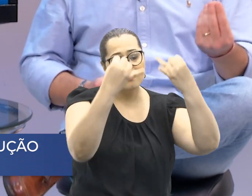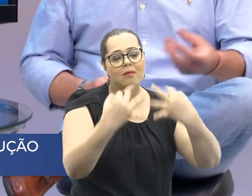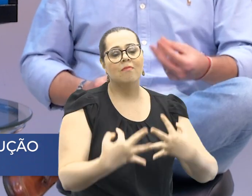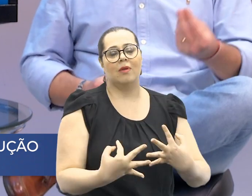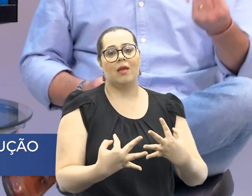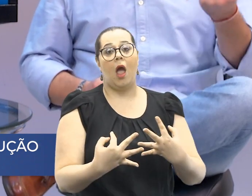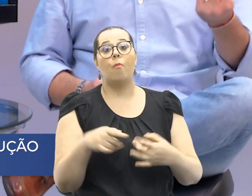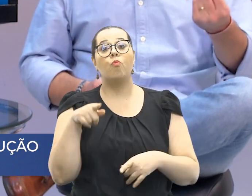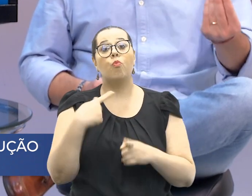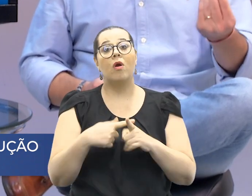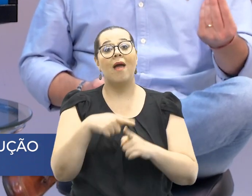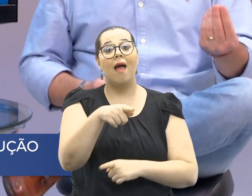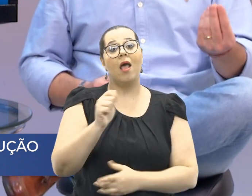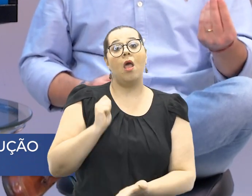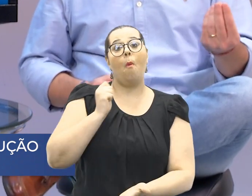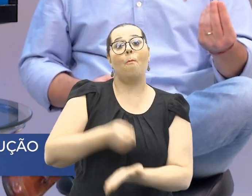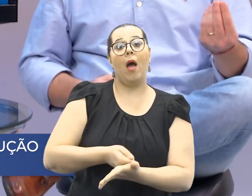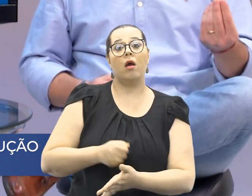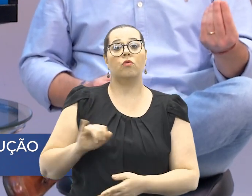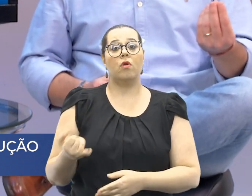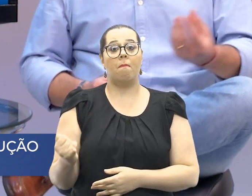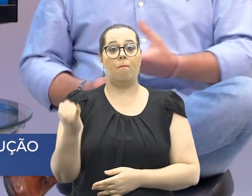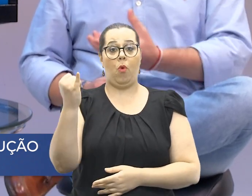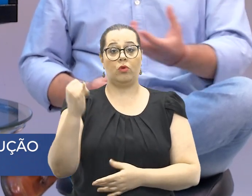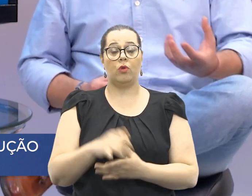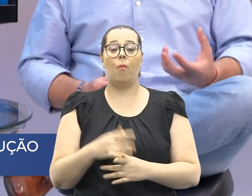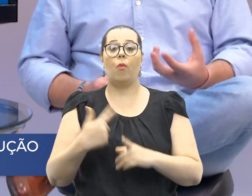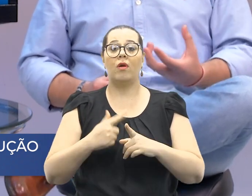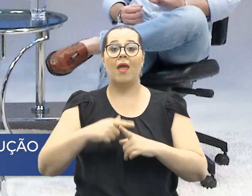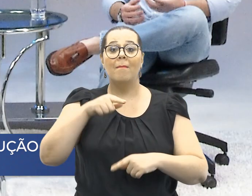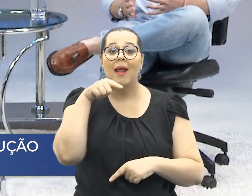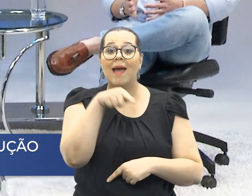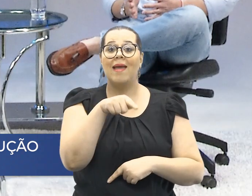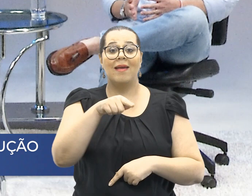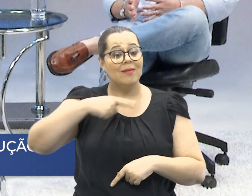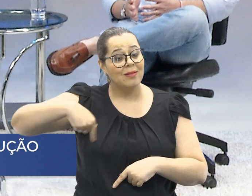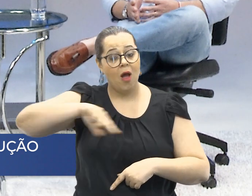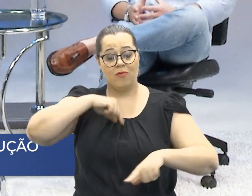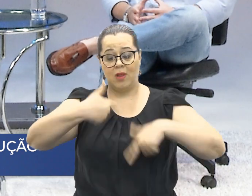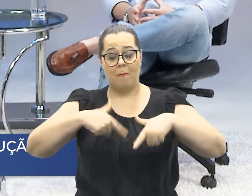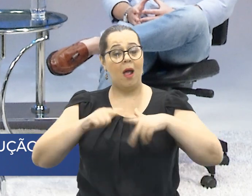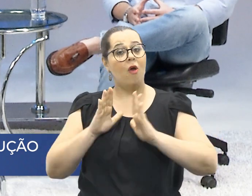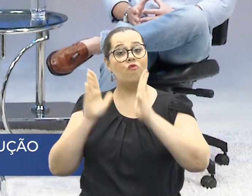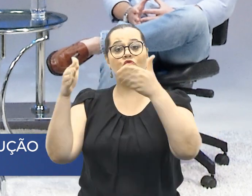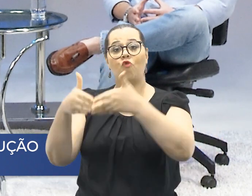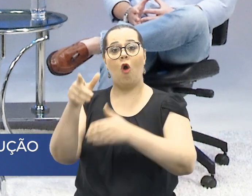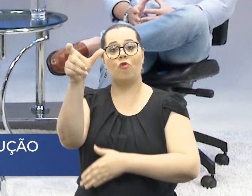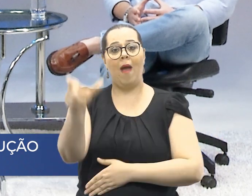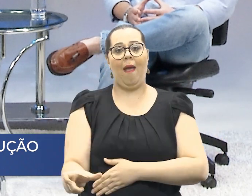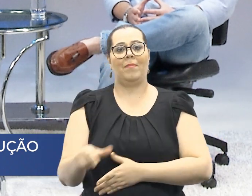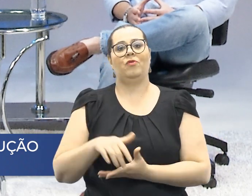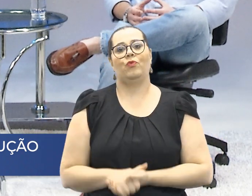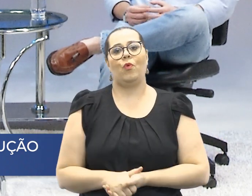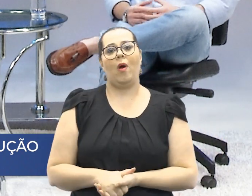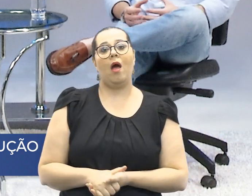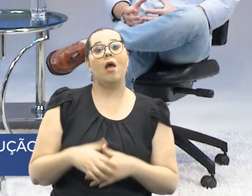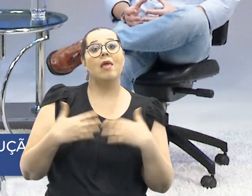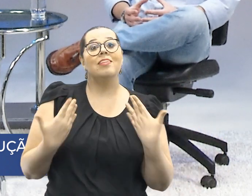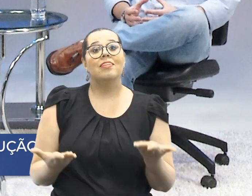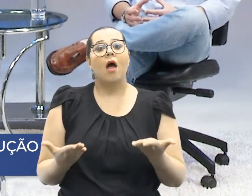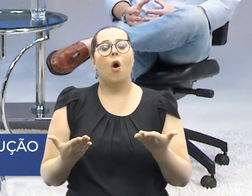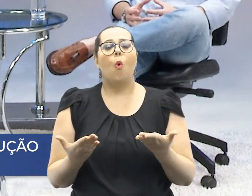de imposto, ela o cidadão é o beneficiário, todos nós trabalhamos para ele. Então,